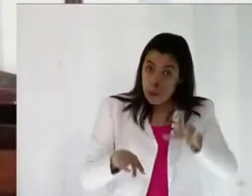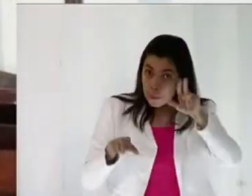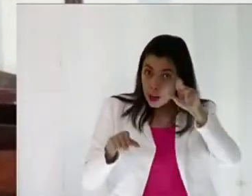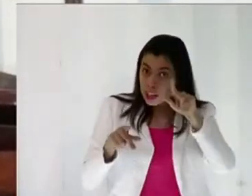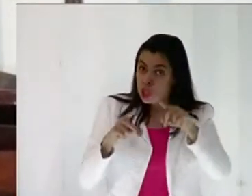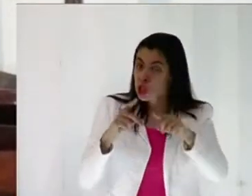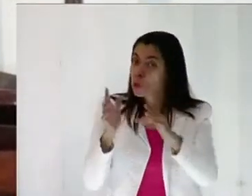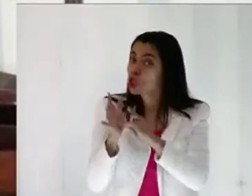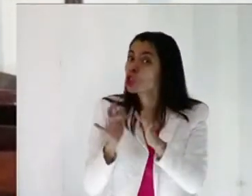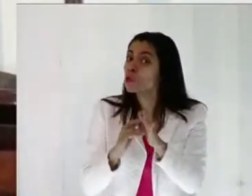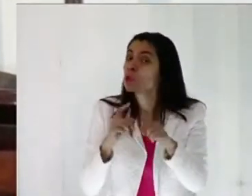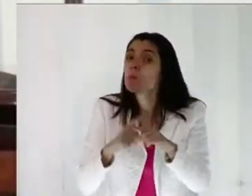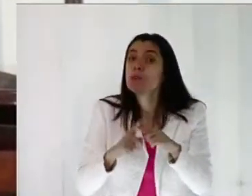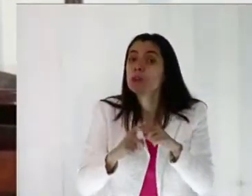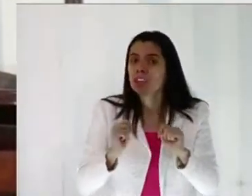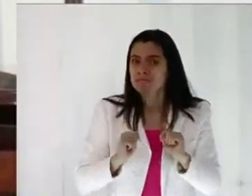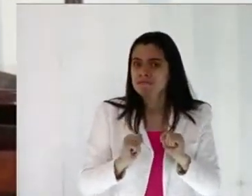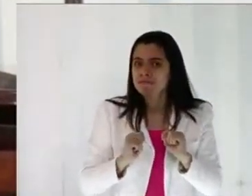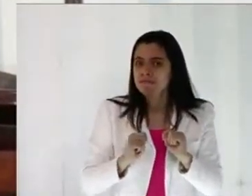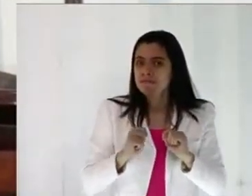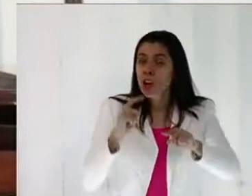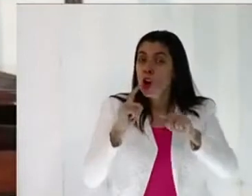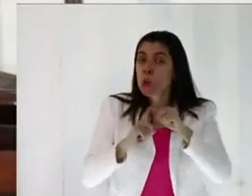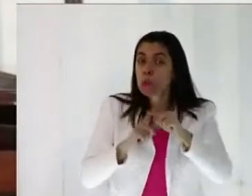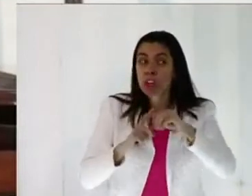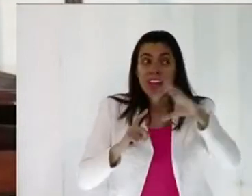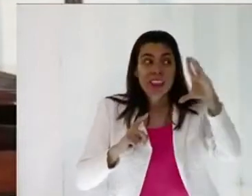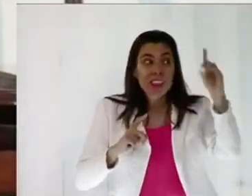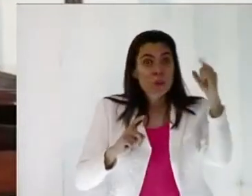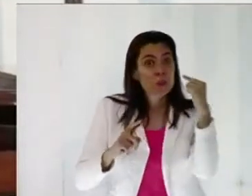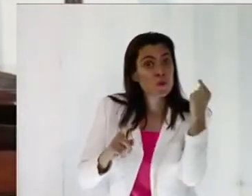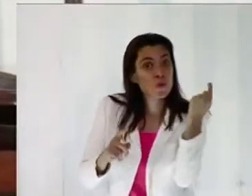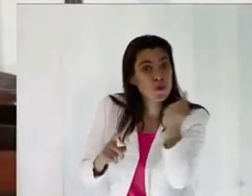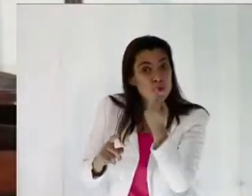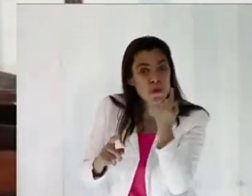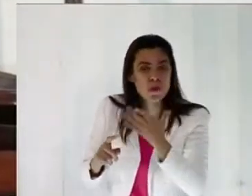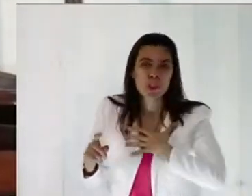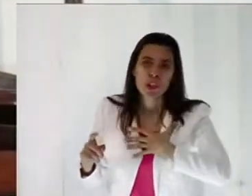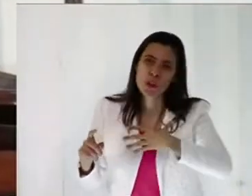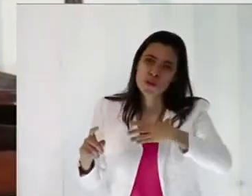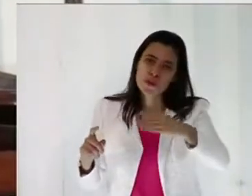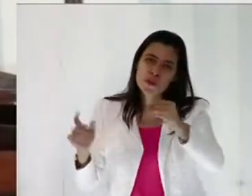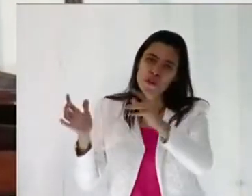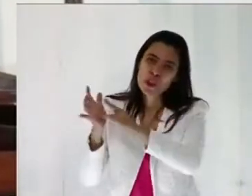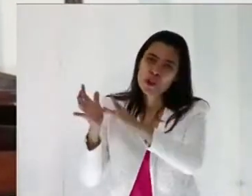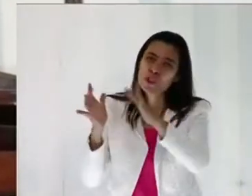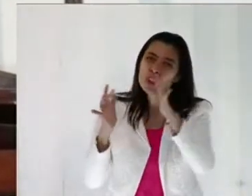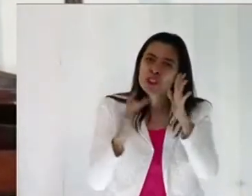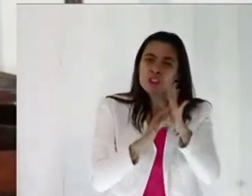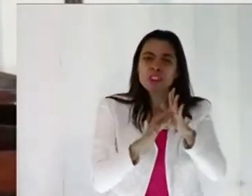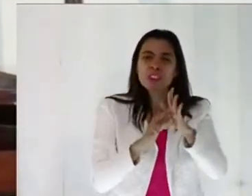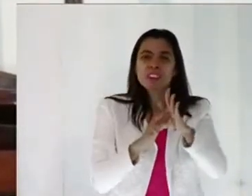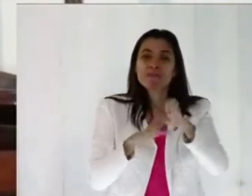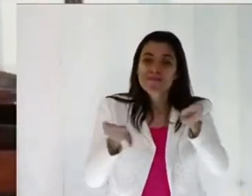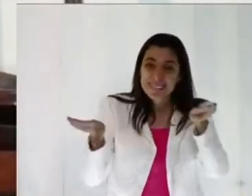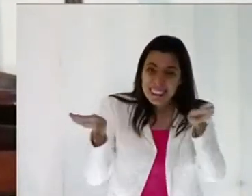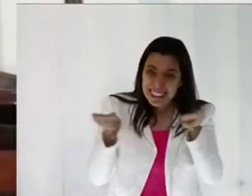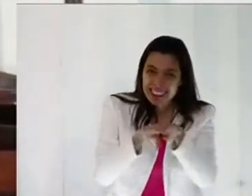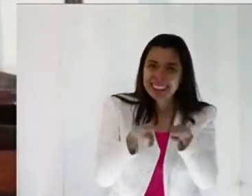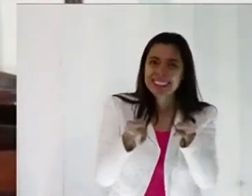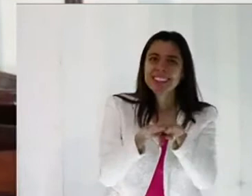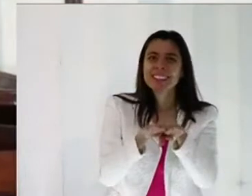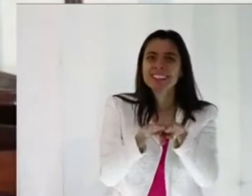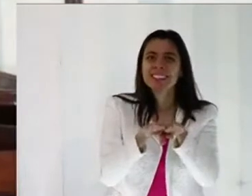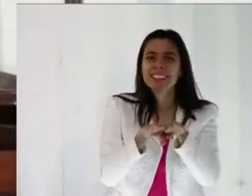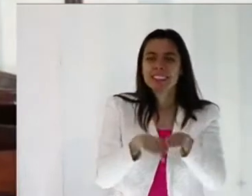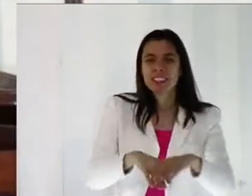seu filho unigênito. Abraão tivera, como eu já disse, Ismael, mas o filho da promessa não era Ismael, era Isaque.